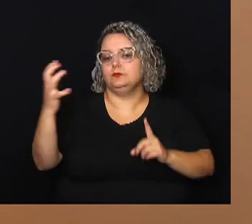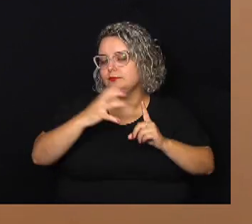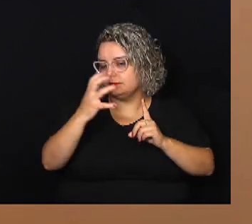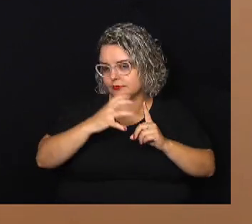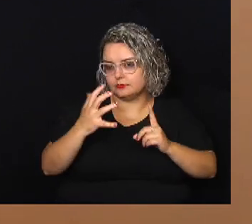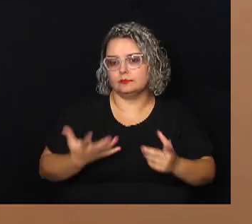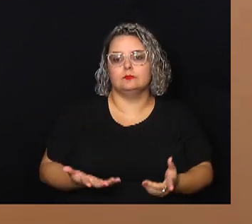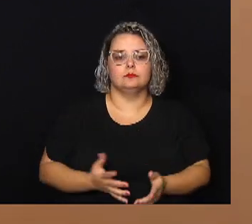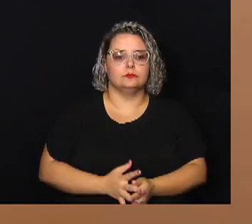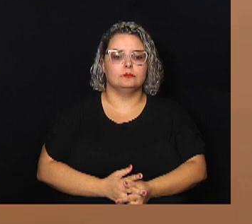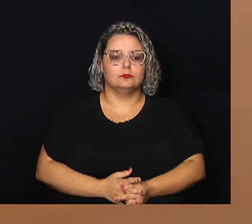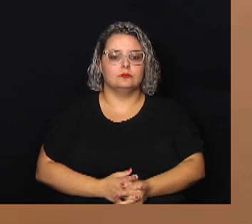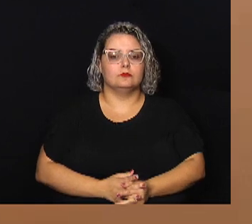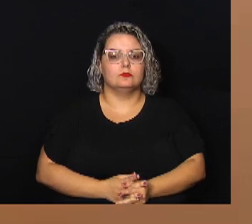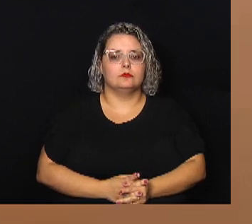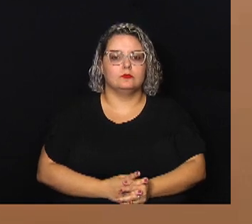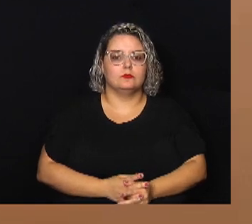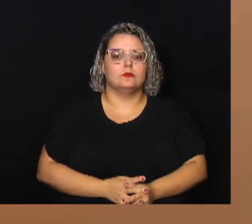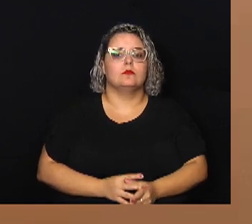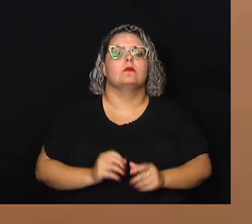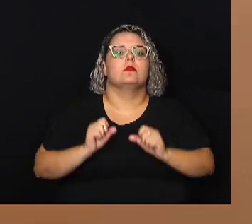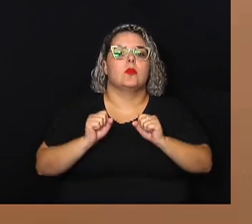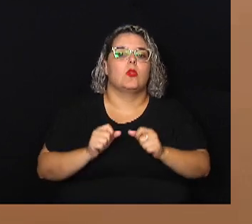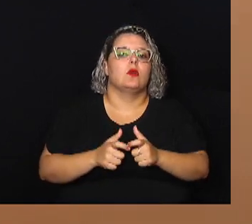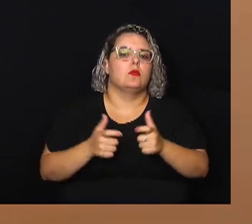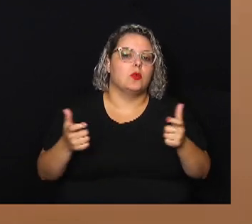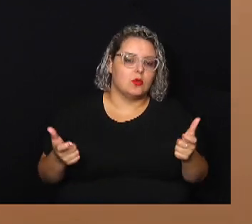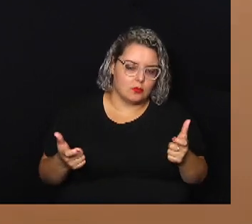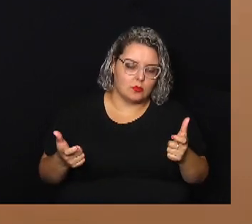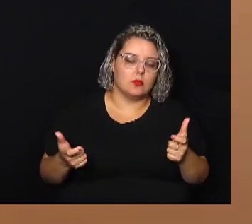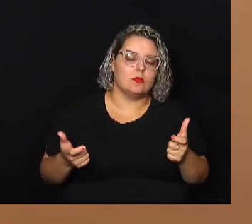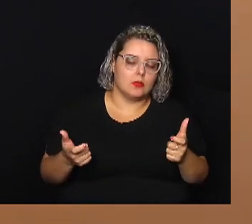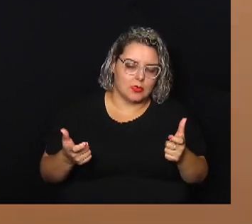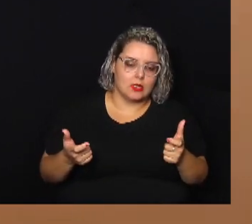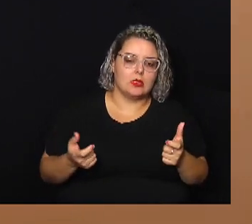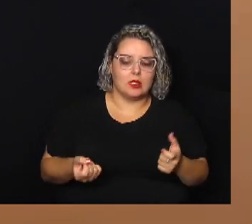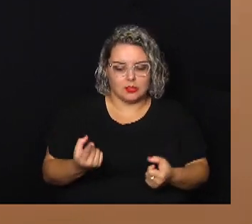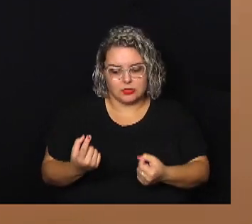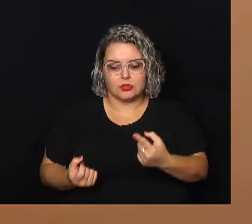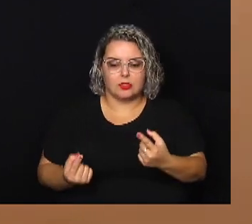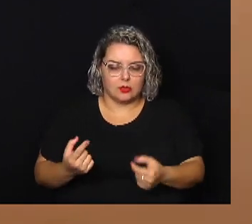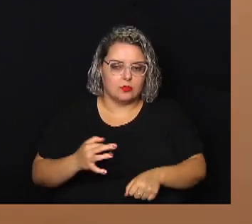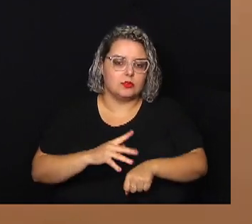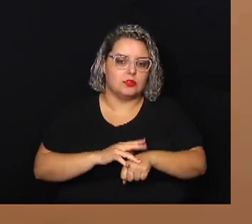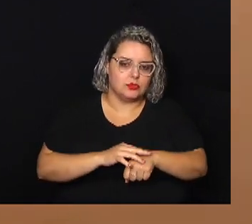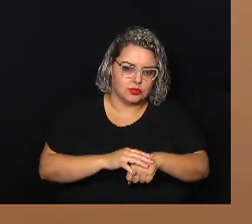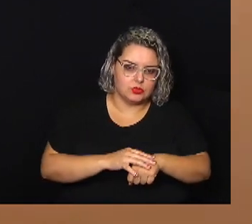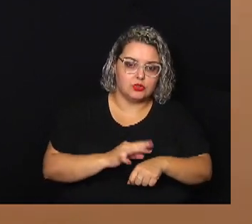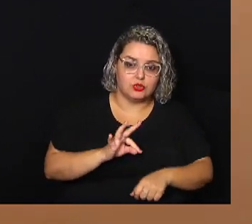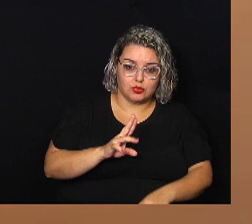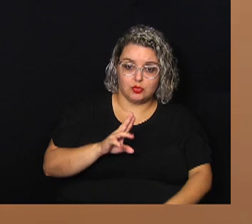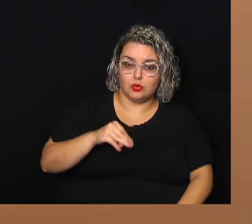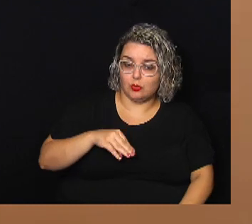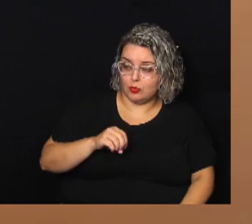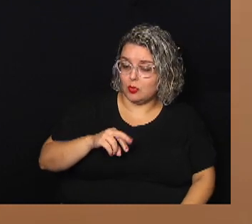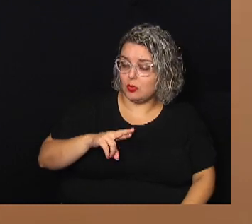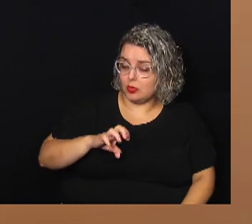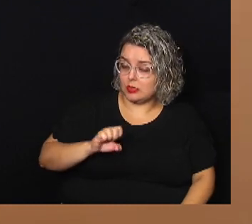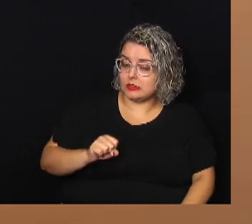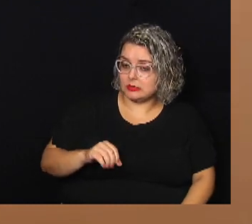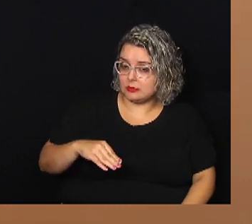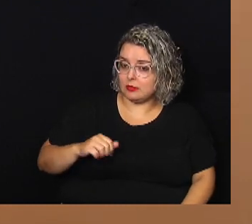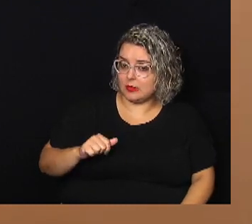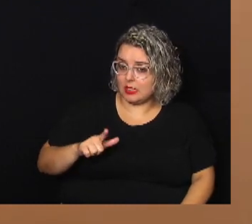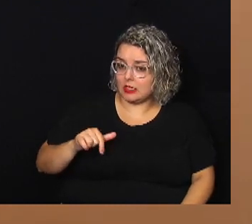certos agentes externos, eles podem aumentar a chance oncológica de doença, de tumores malignos, e é por isso que nós temos alguns